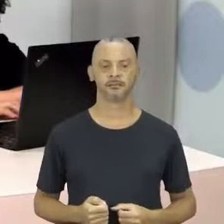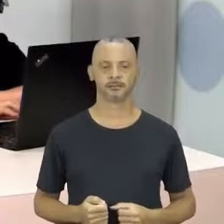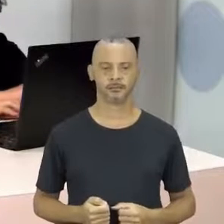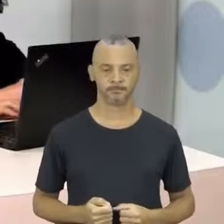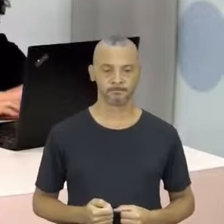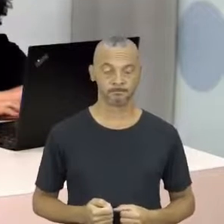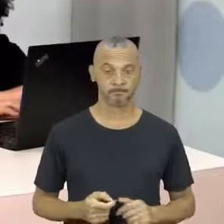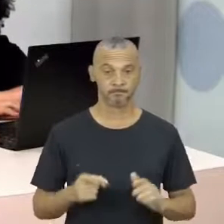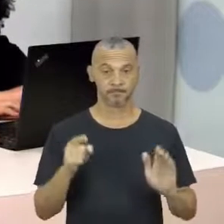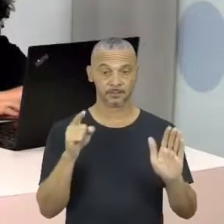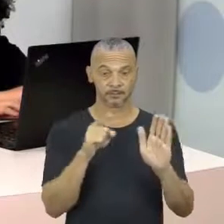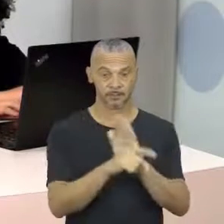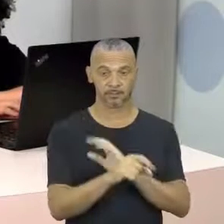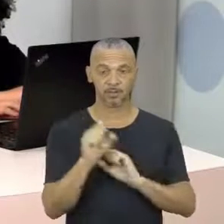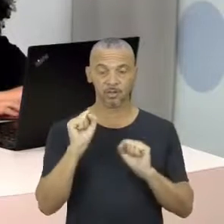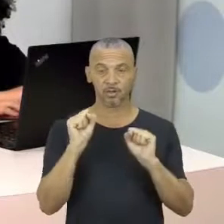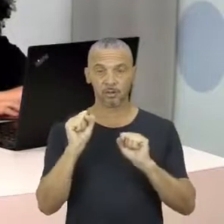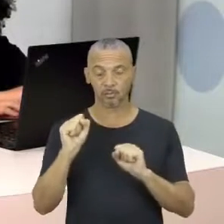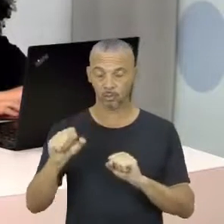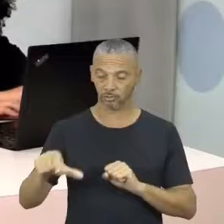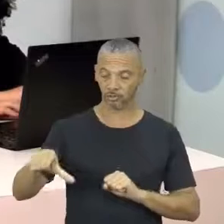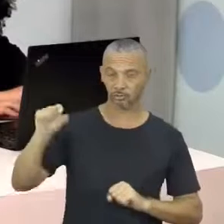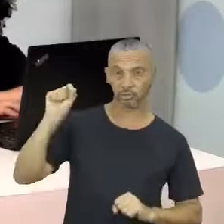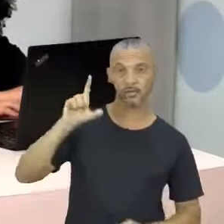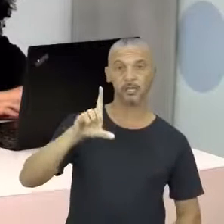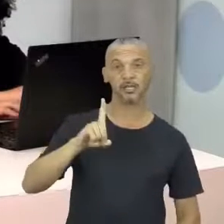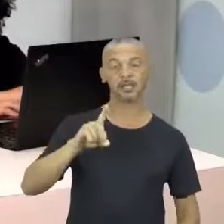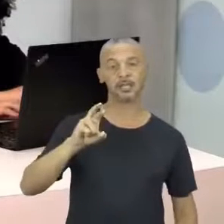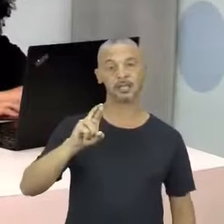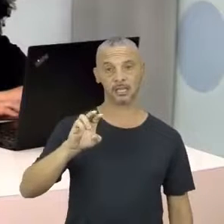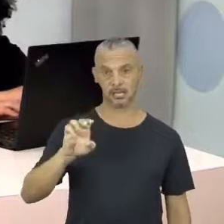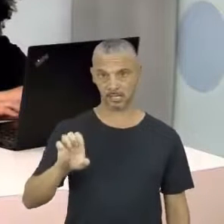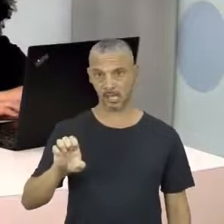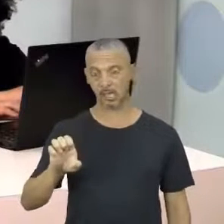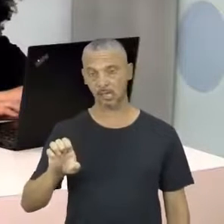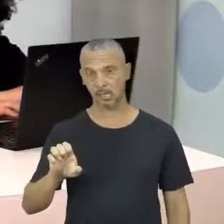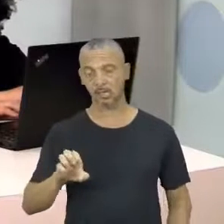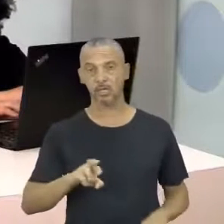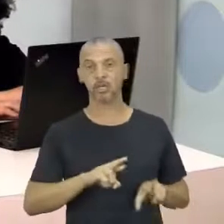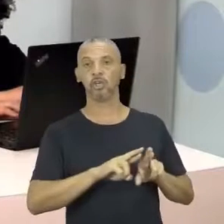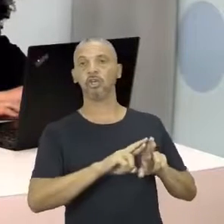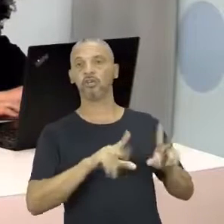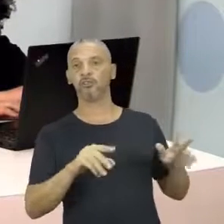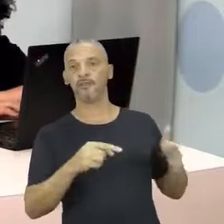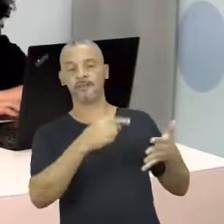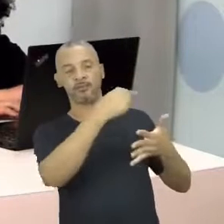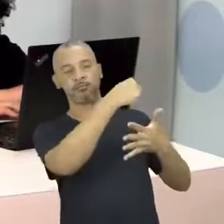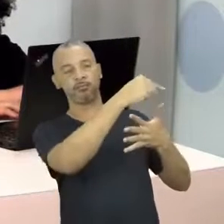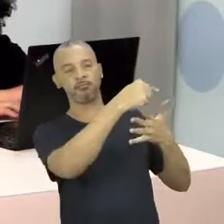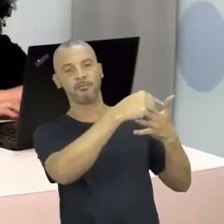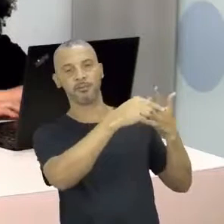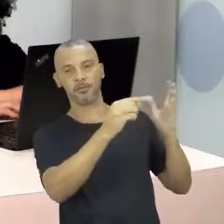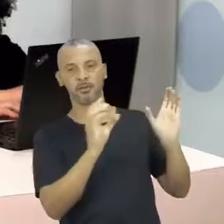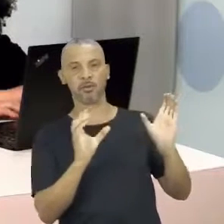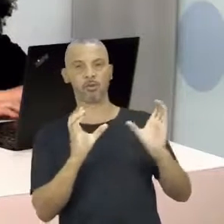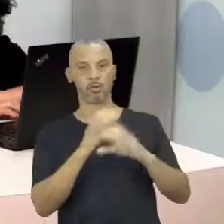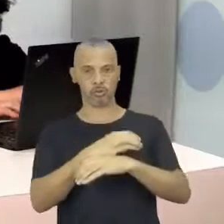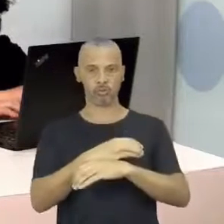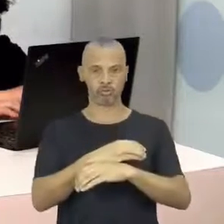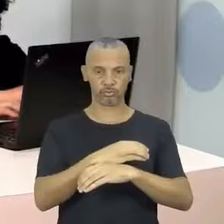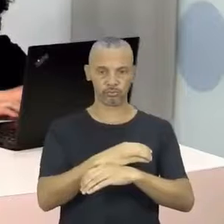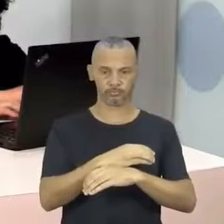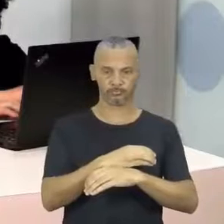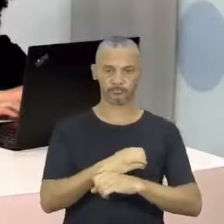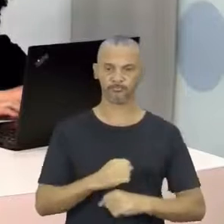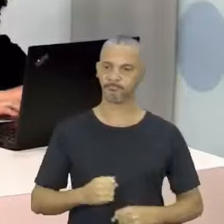Aqui tem uma pergunta: posso indicar uma diretoria que não foi das apontadas no concurso?